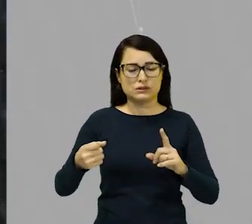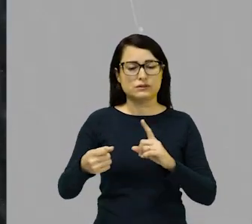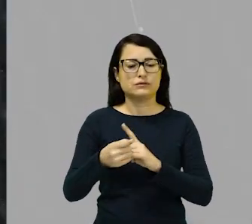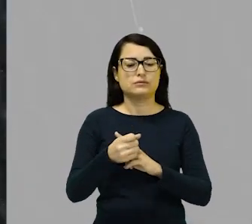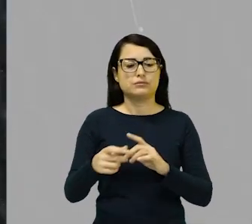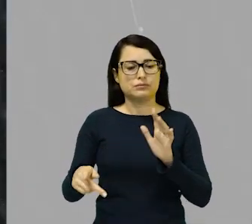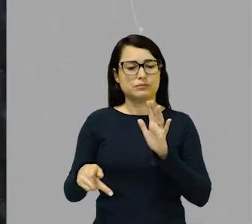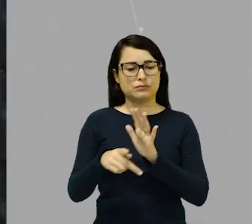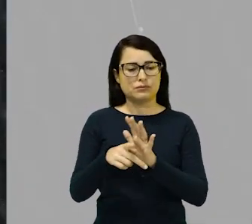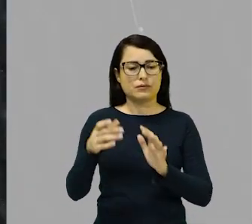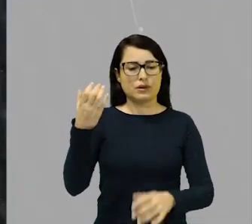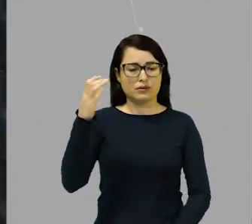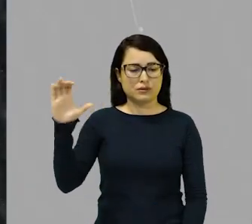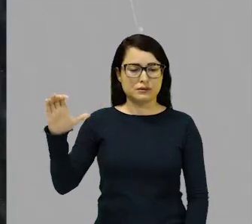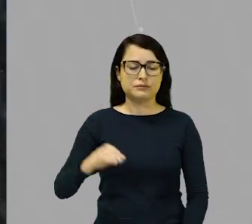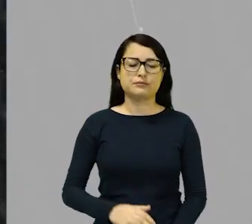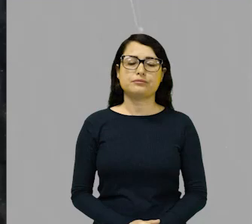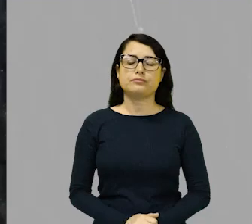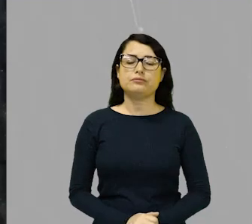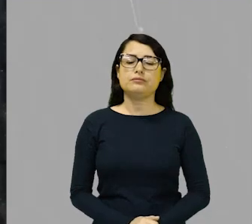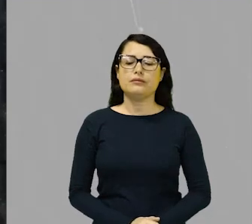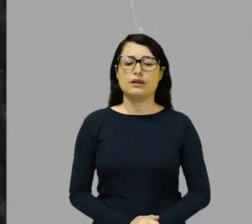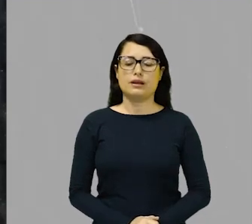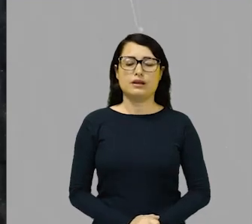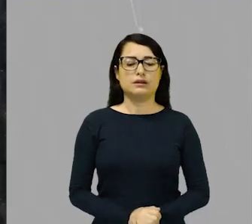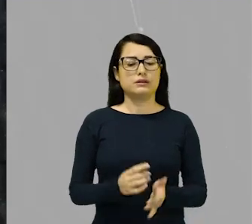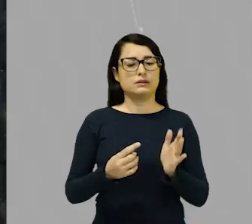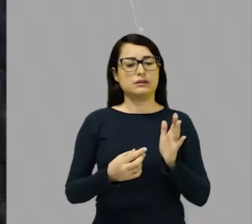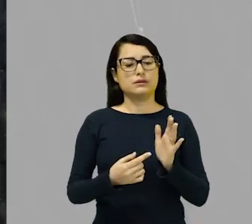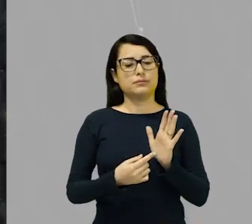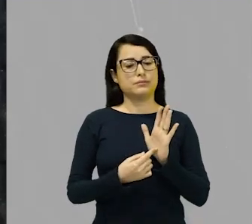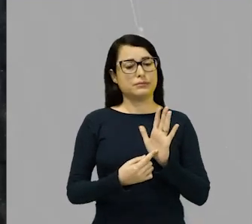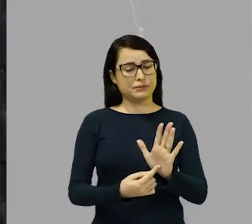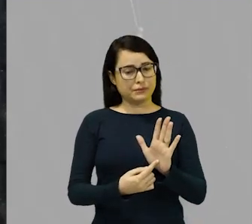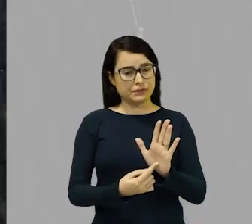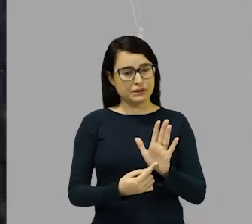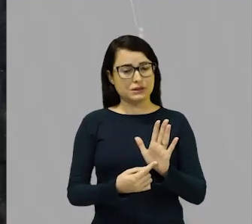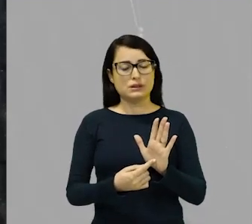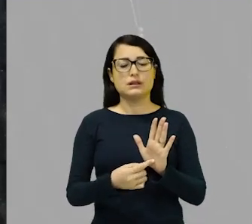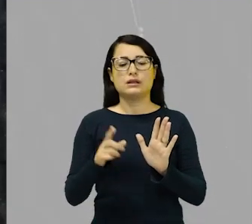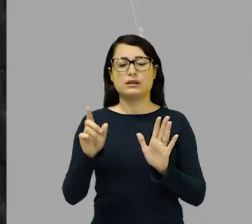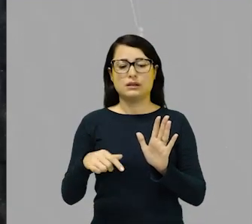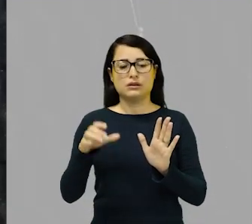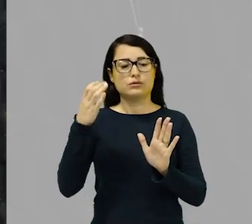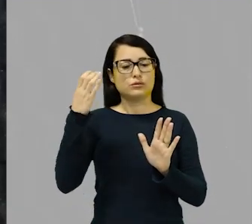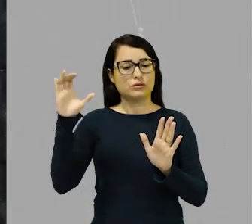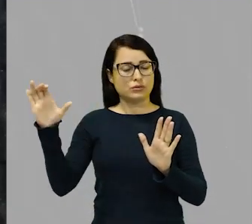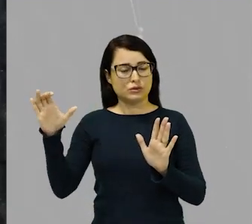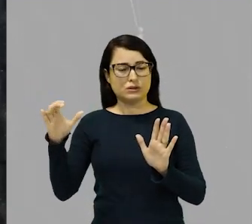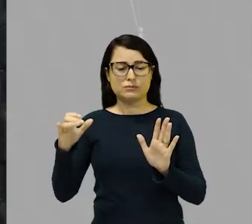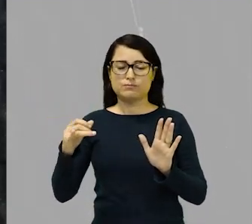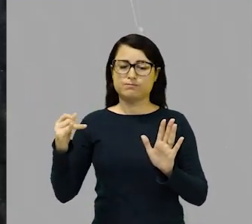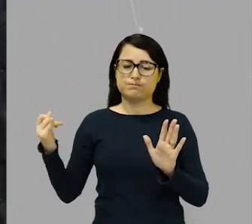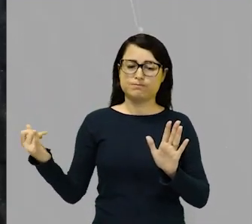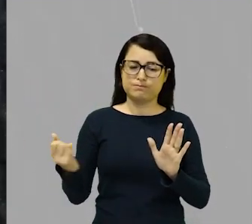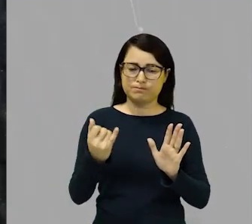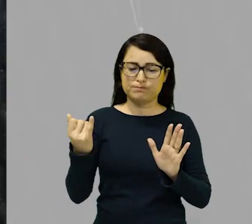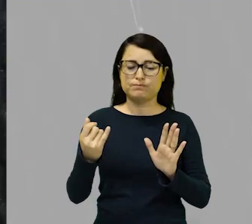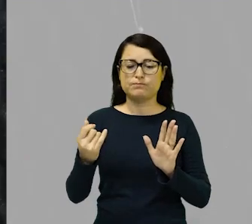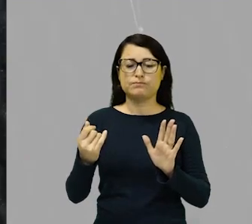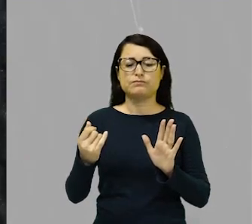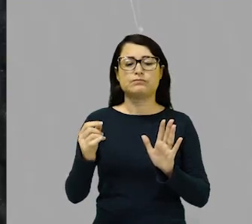nesse sentido que a gente está apresentando, a cultura é uma atividade eminentemente